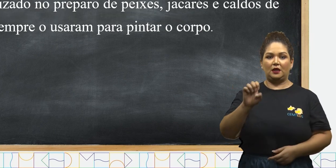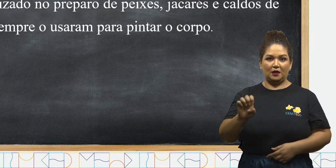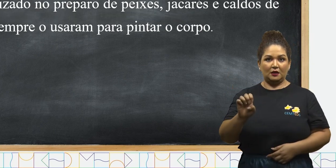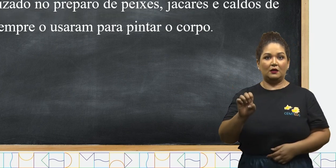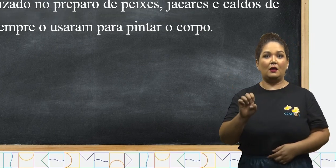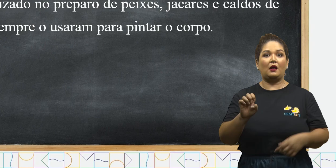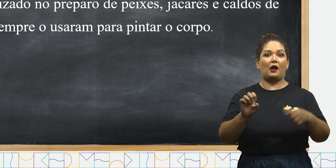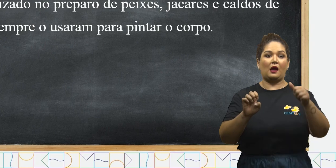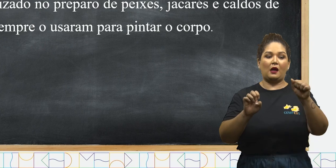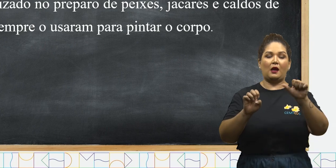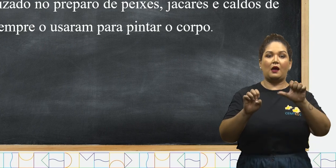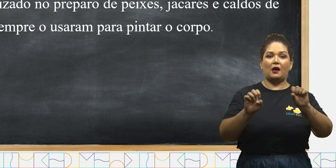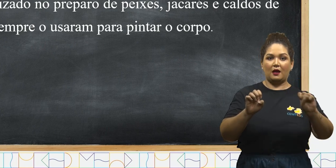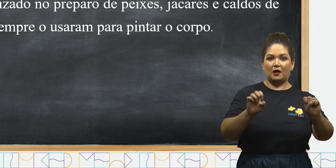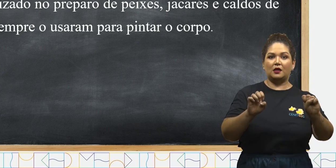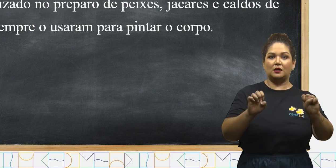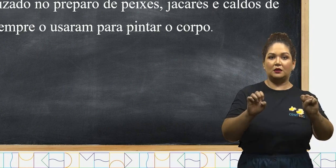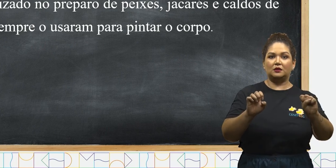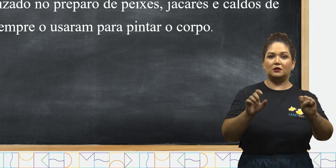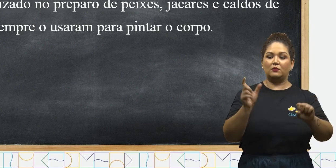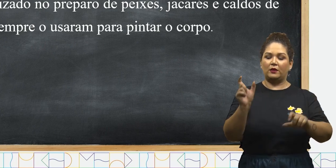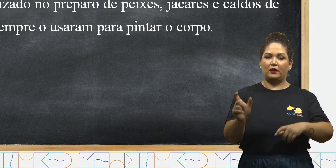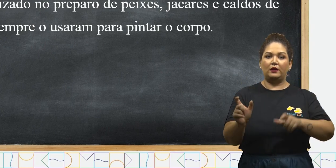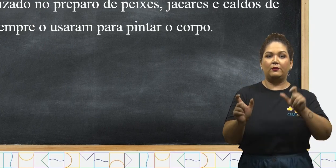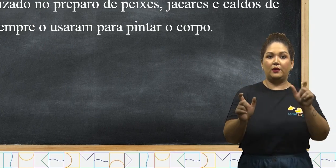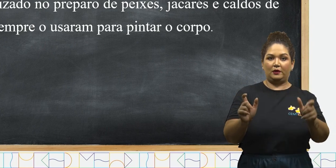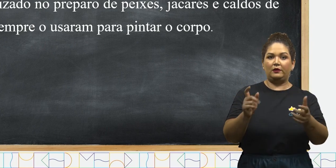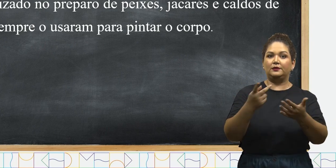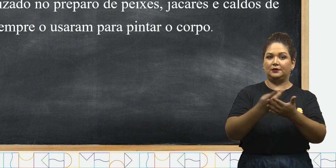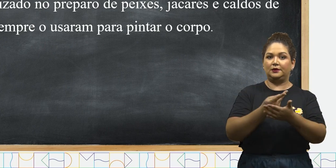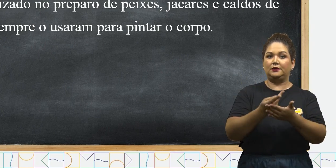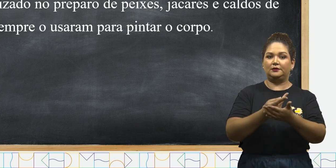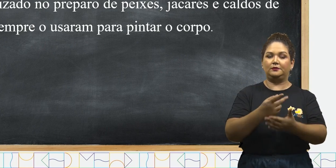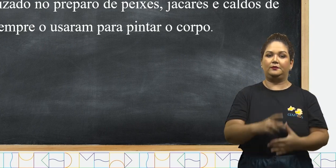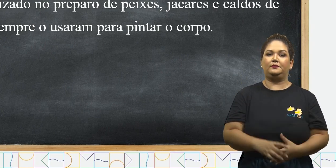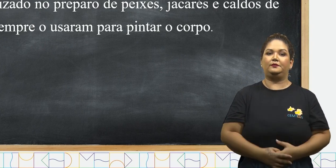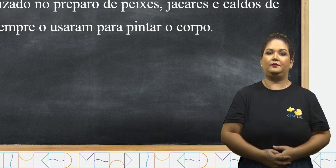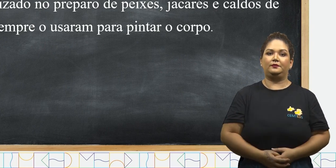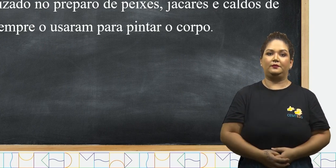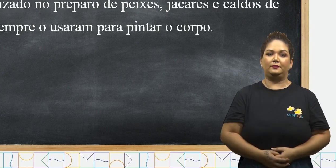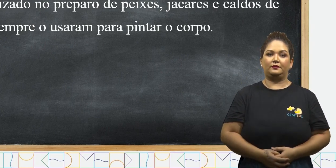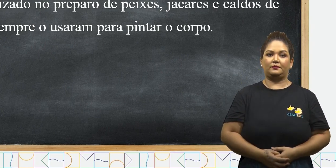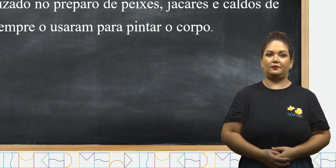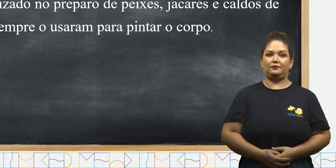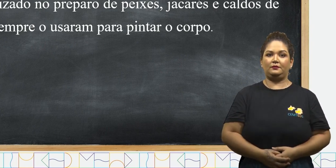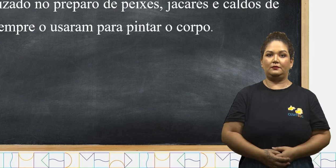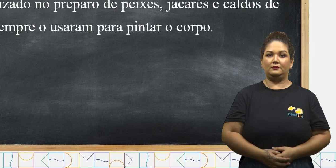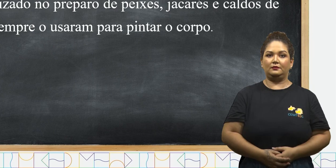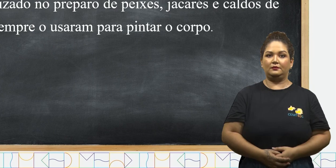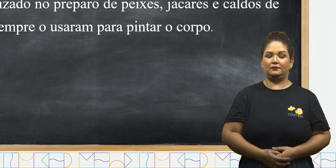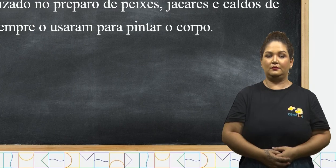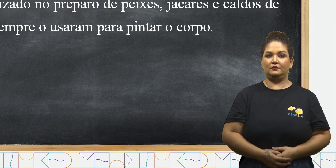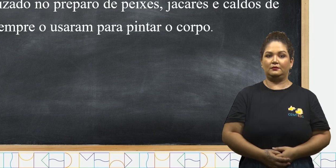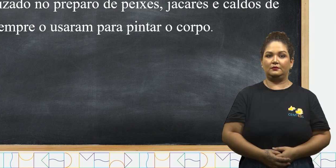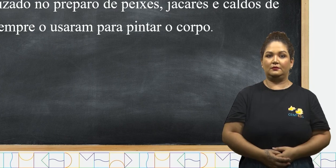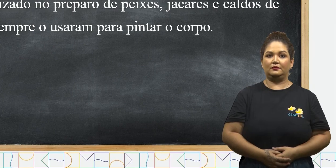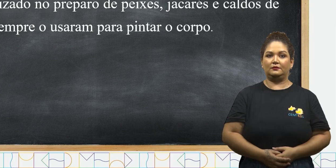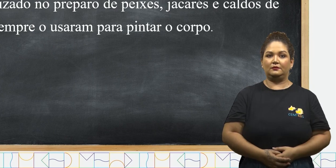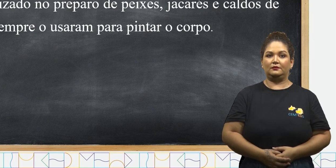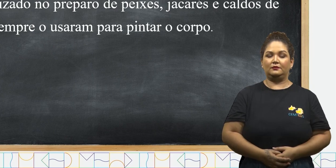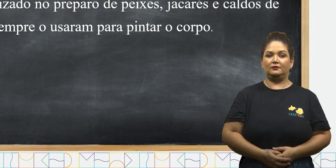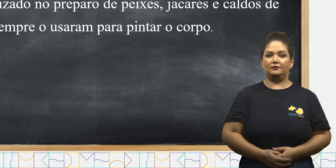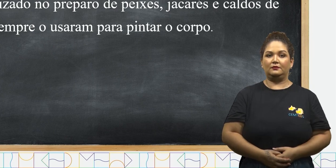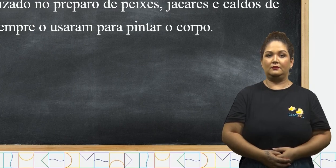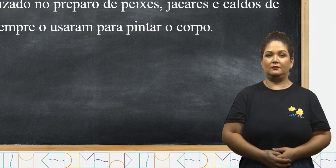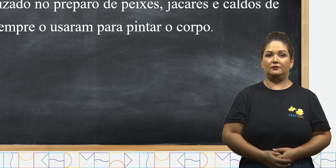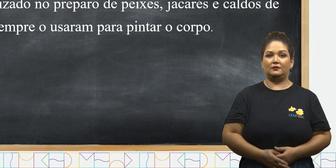Urucum e muito utilizado no preparo de peixes. A frase está errada, não é a palavra e